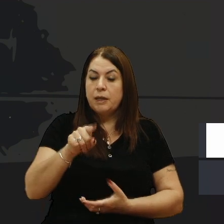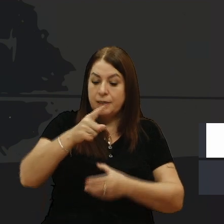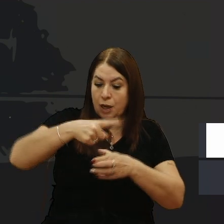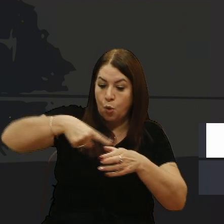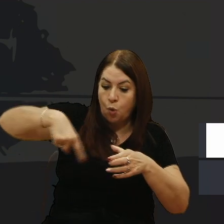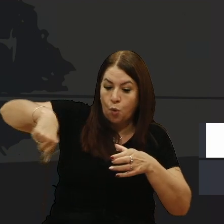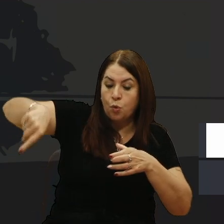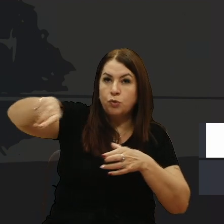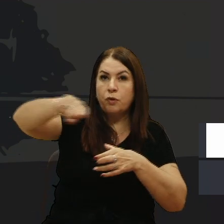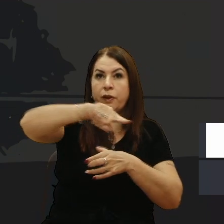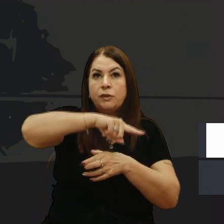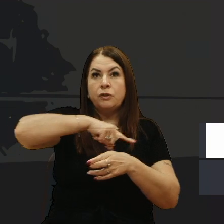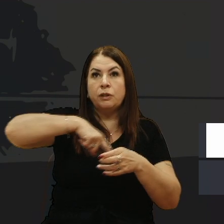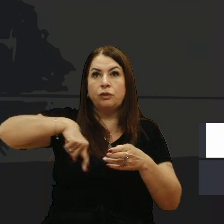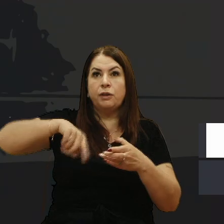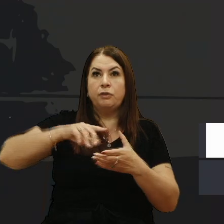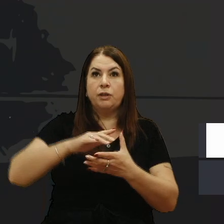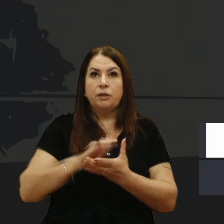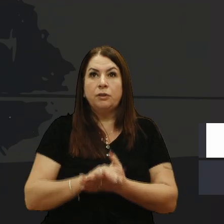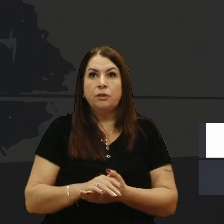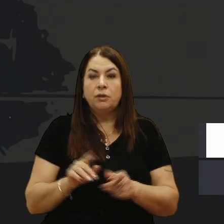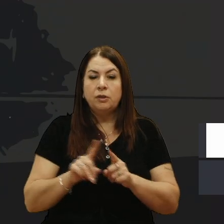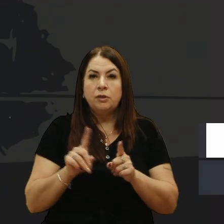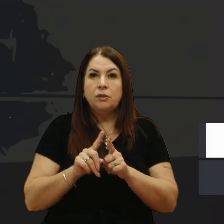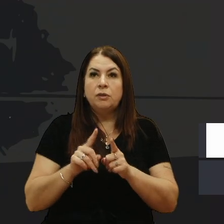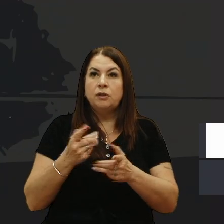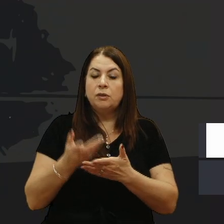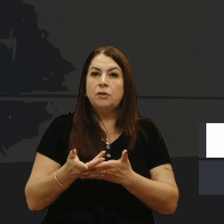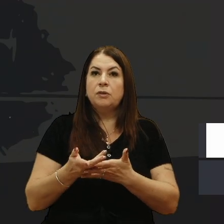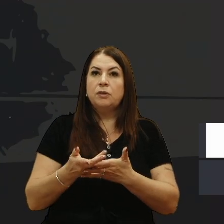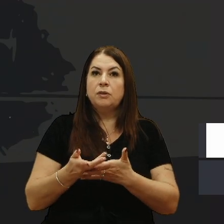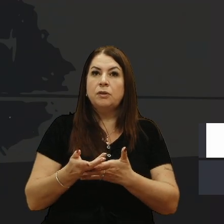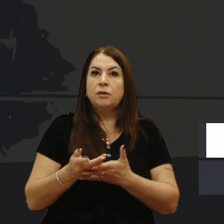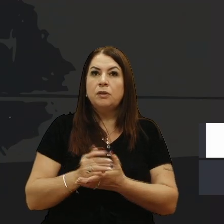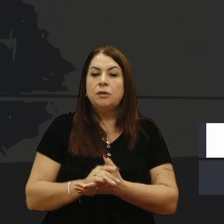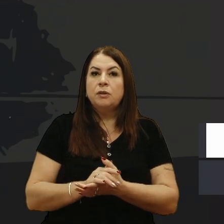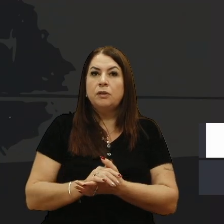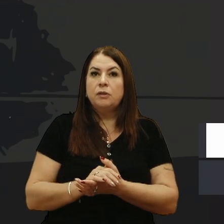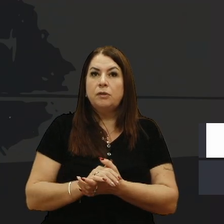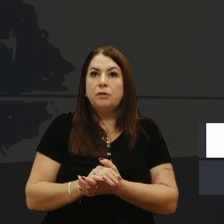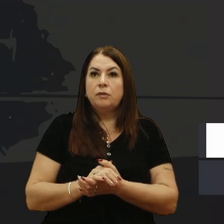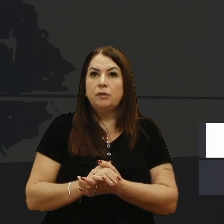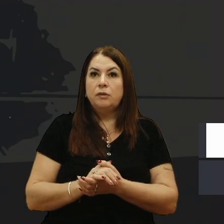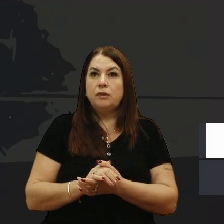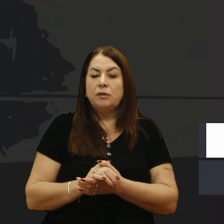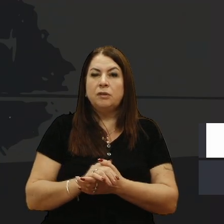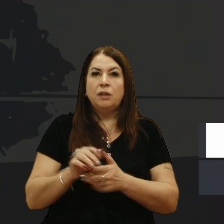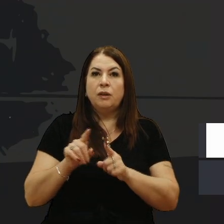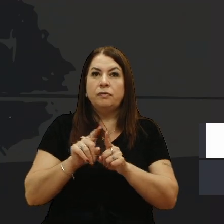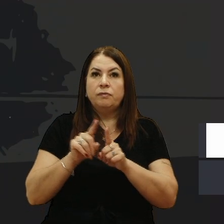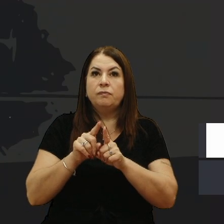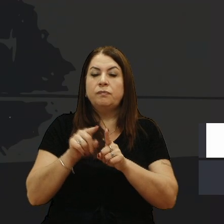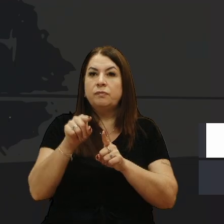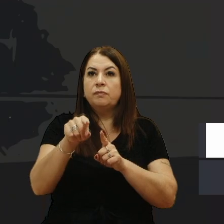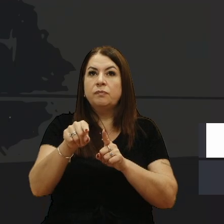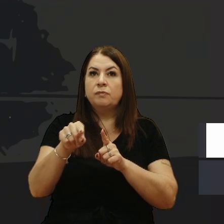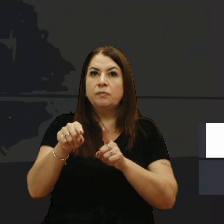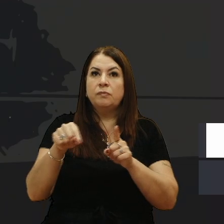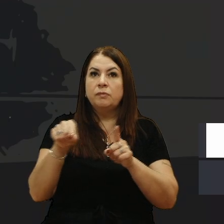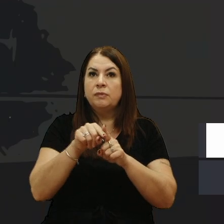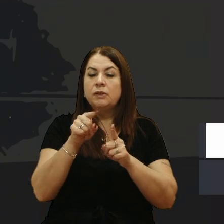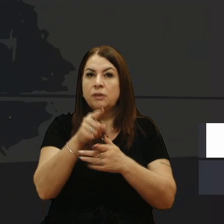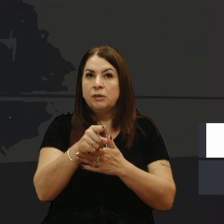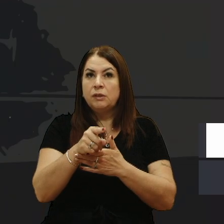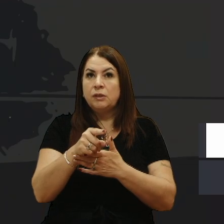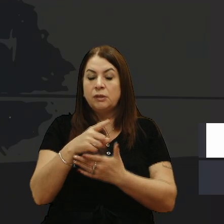rotatória, ela vai conseguir dar todos os movimentos necessários ali na rodovia, de maneira que a pessoa não pare na rodovia. Essa é a ideia.